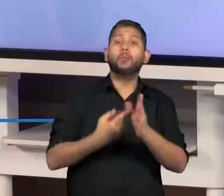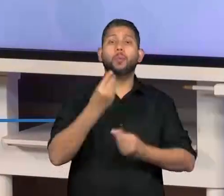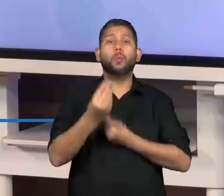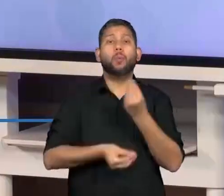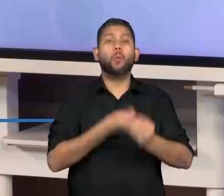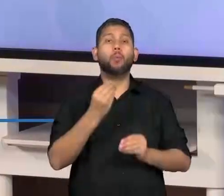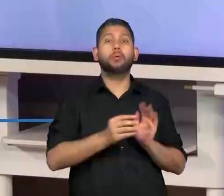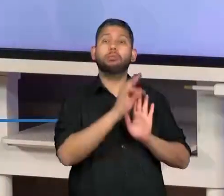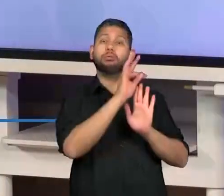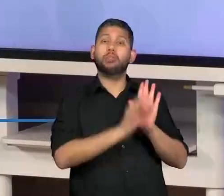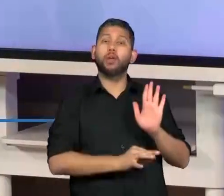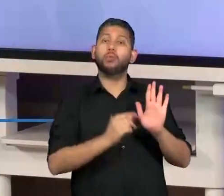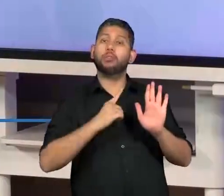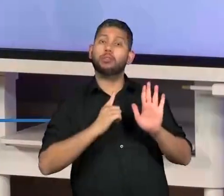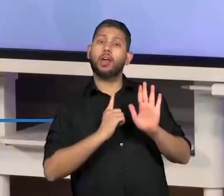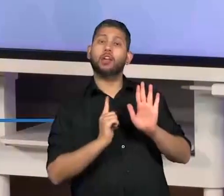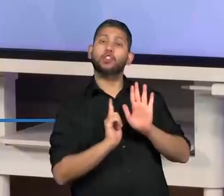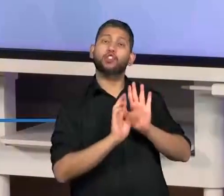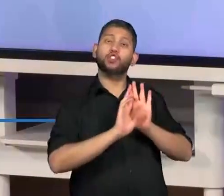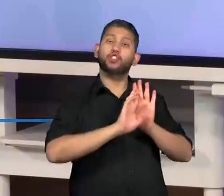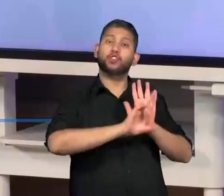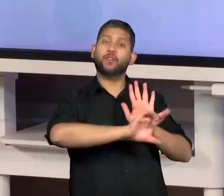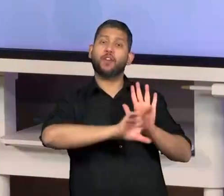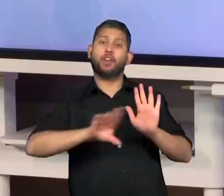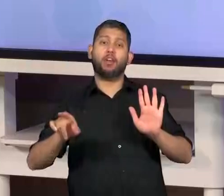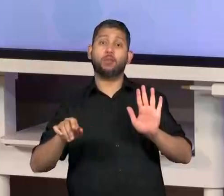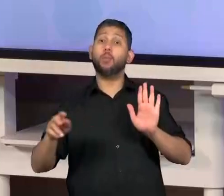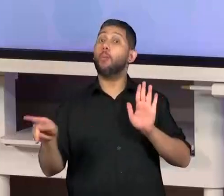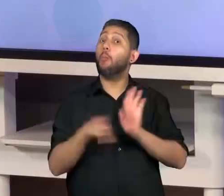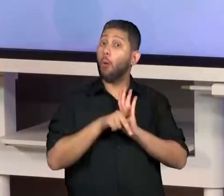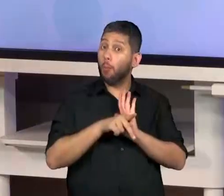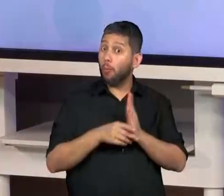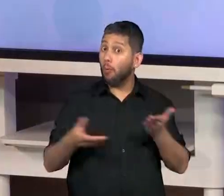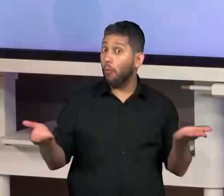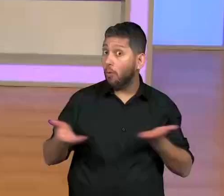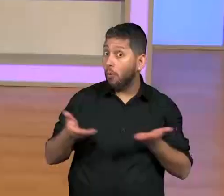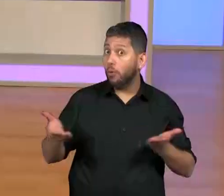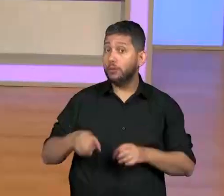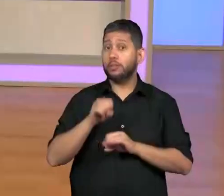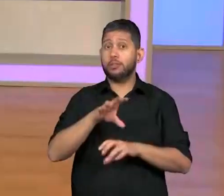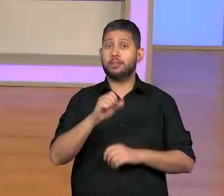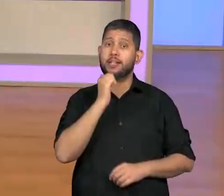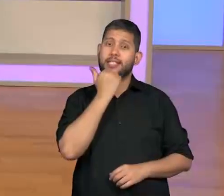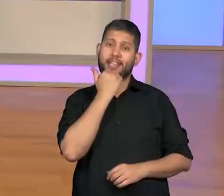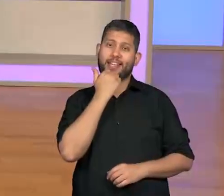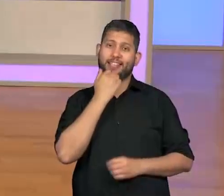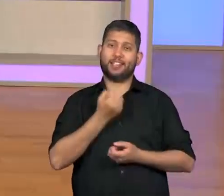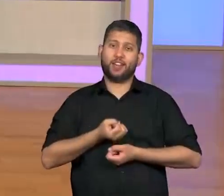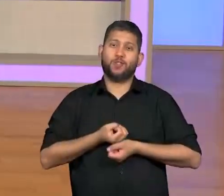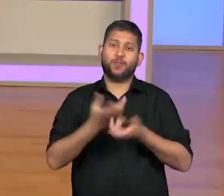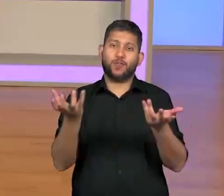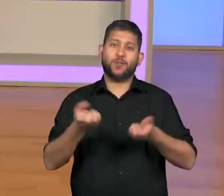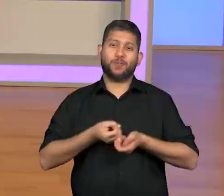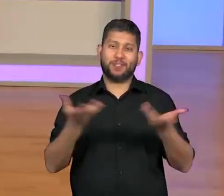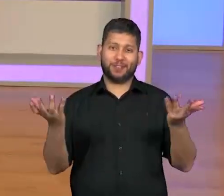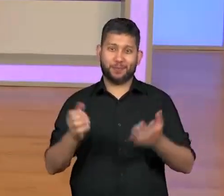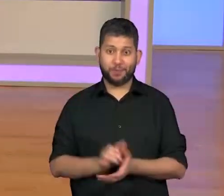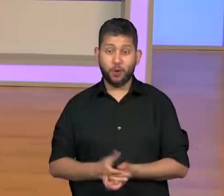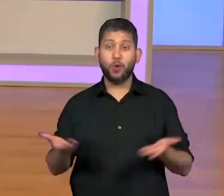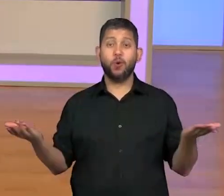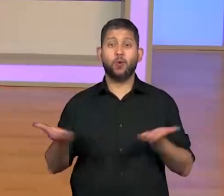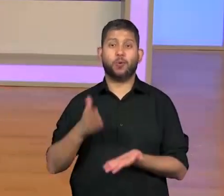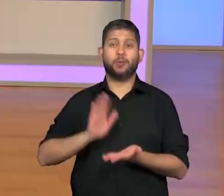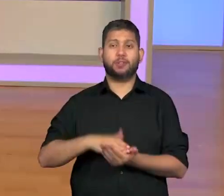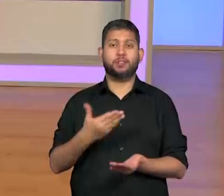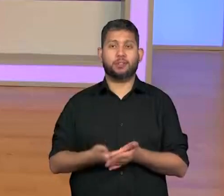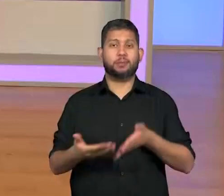de textos do gênero divulgação científica. E, logicamente, eu não estou sozinha, estou